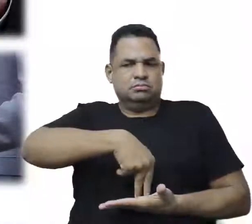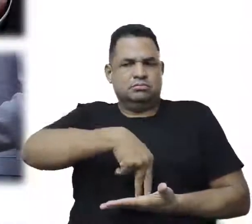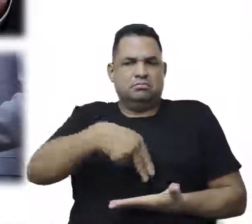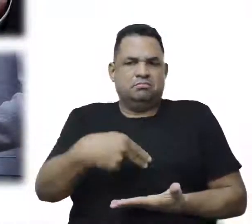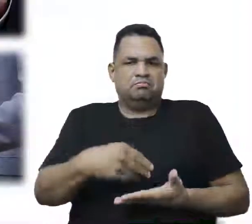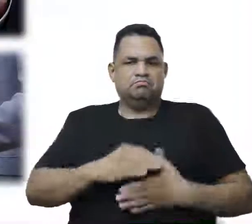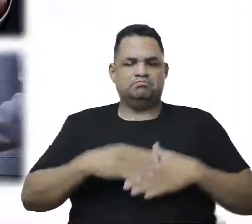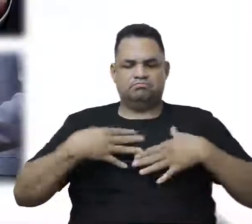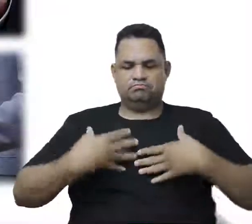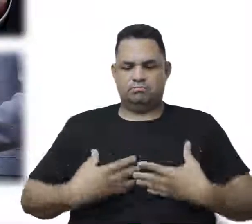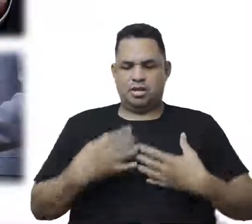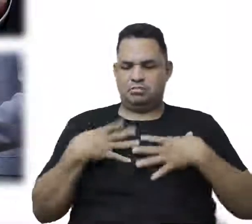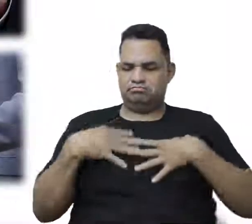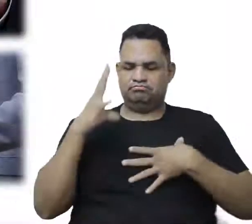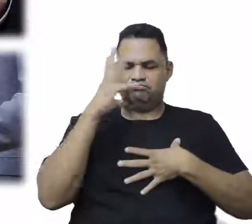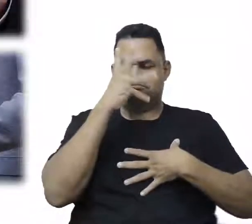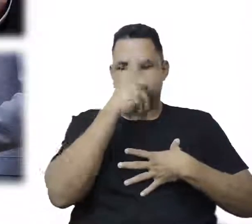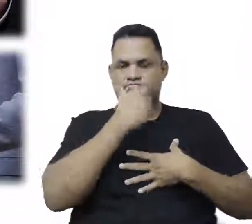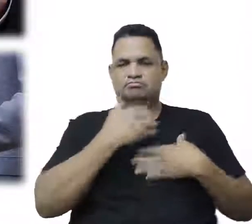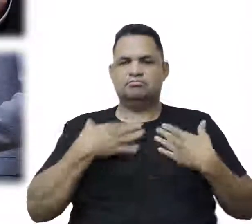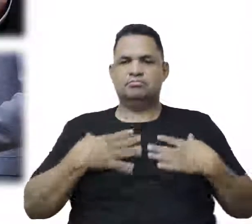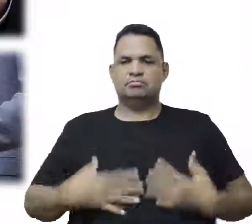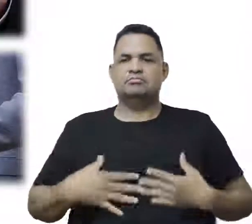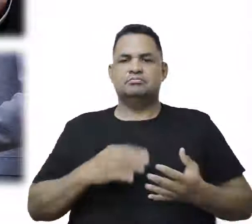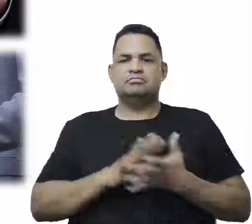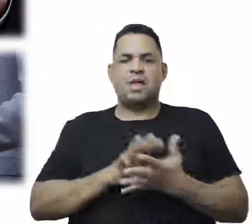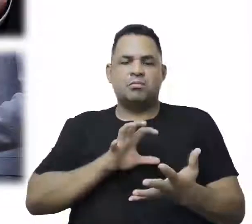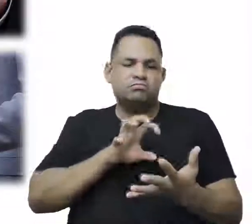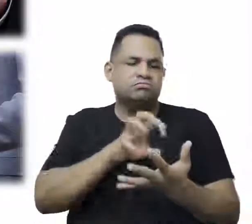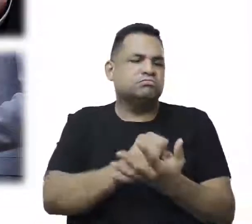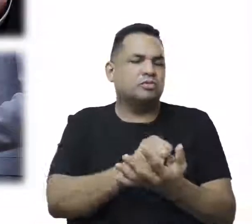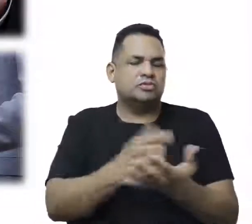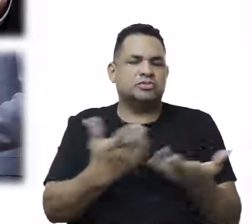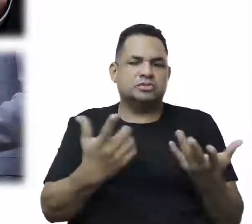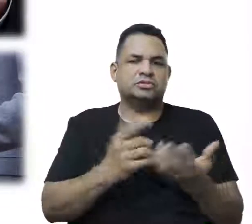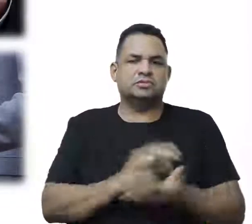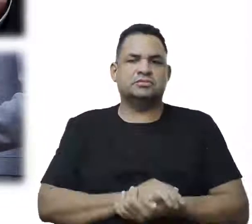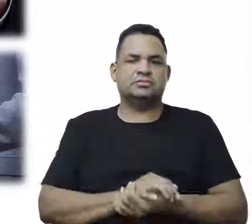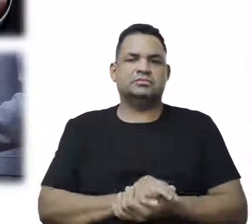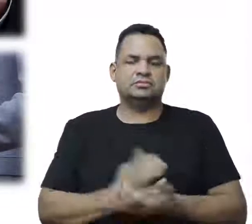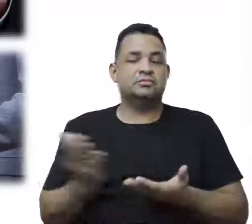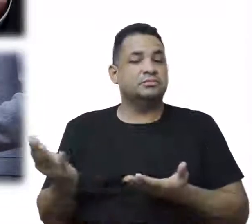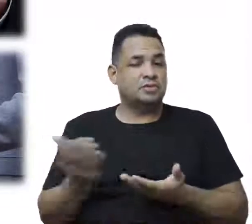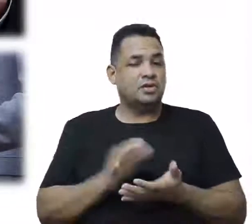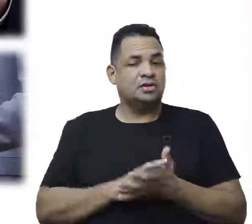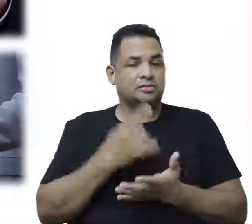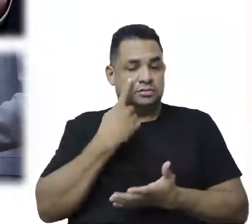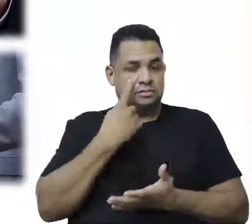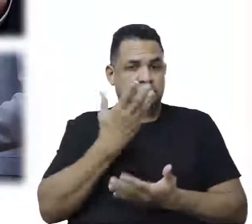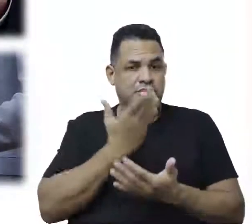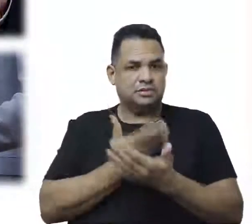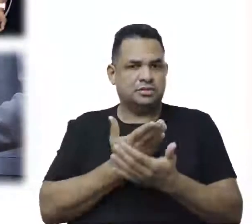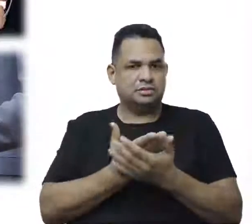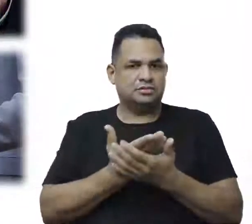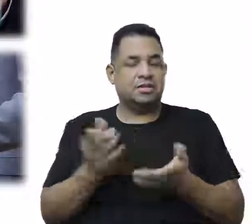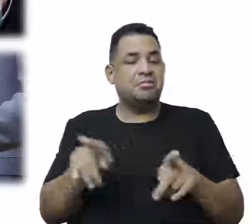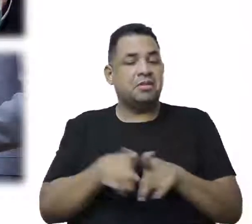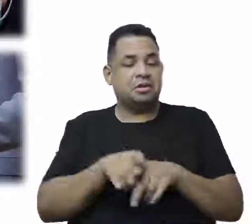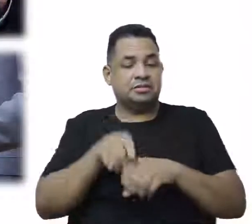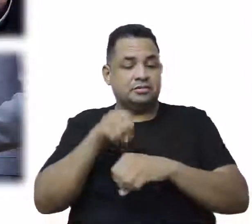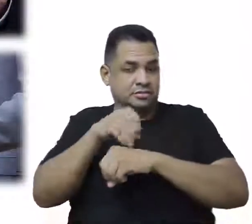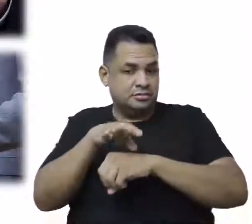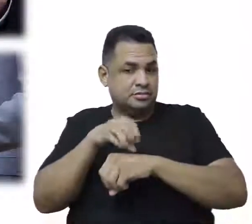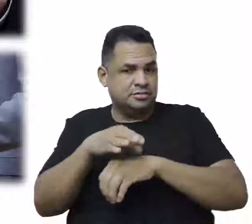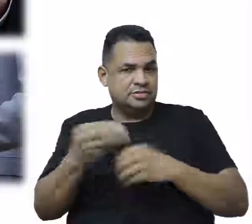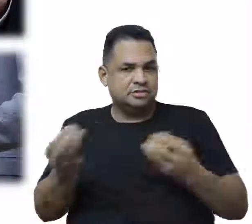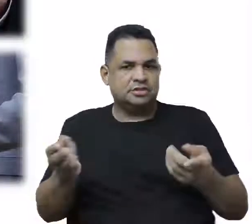o corpo mais bonito, mais esguio, né, para conquistar alguma coisa. Então, tudo isso a gente vai ver na aula de hoje. E nós vamos dar algumas dicas relacionadas